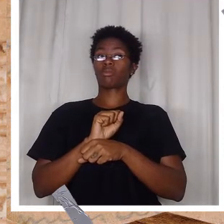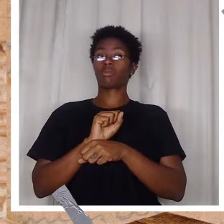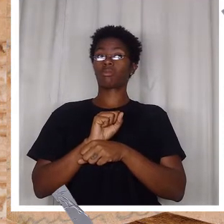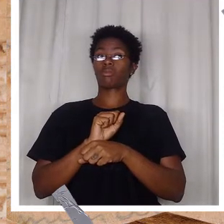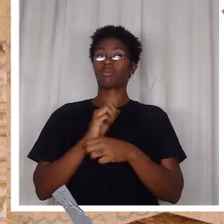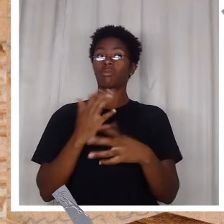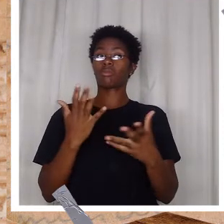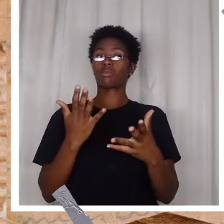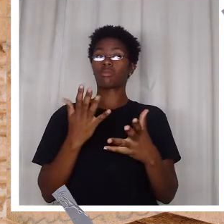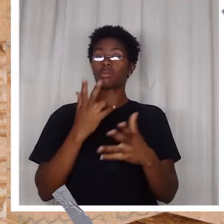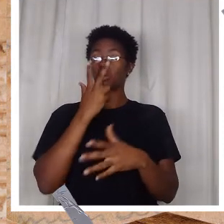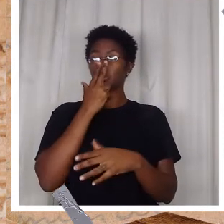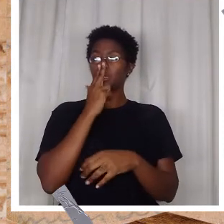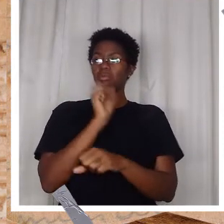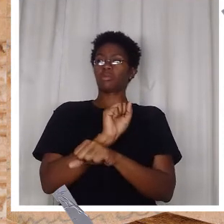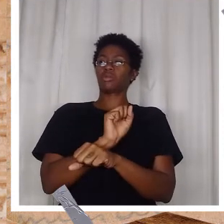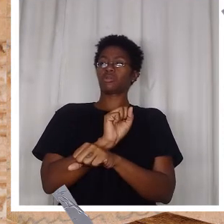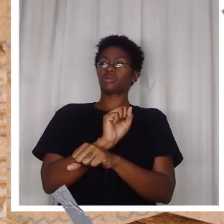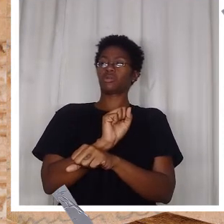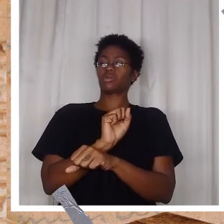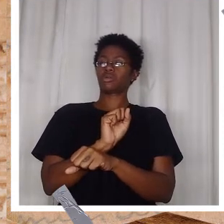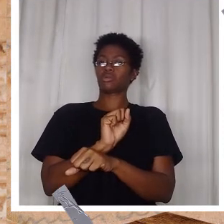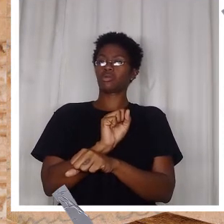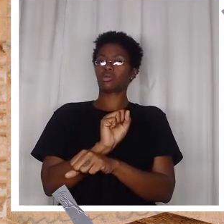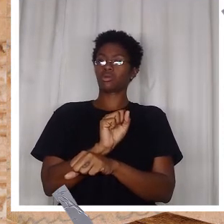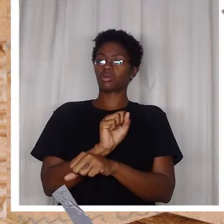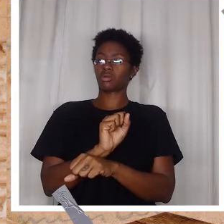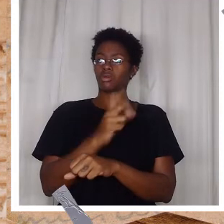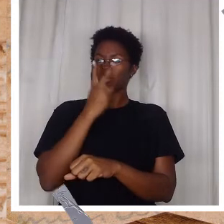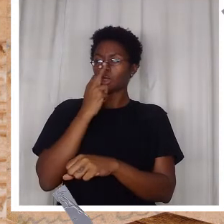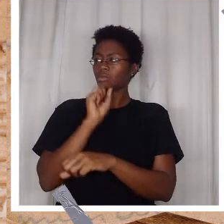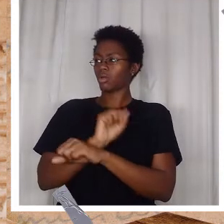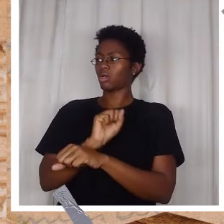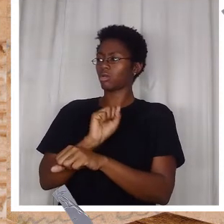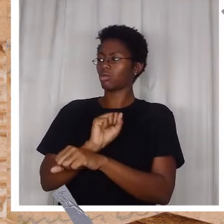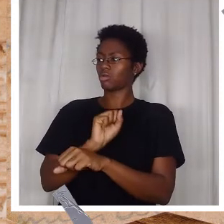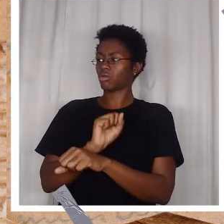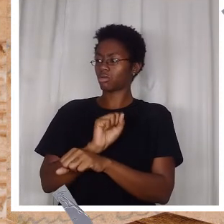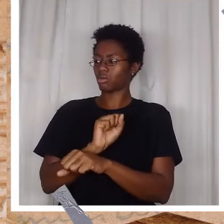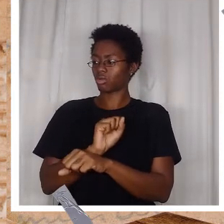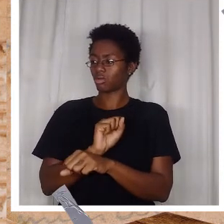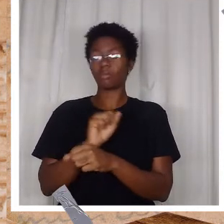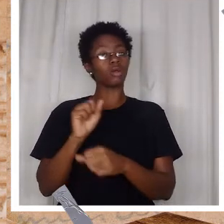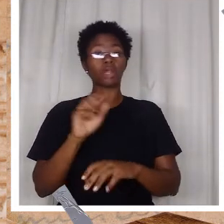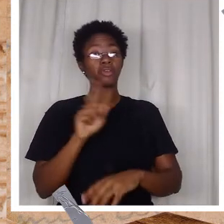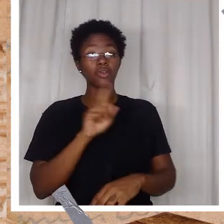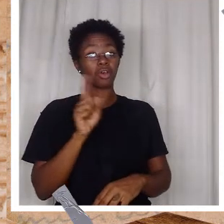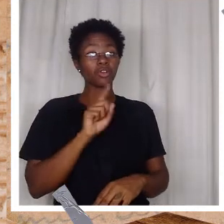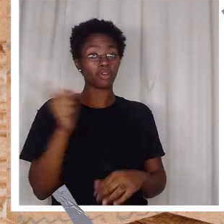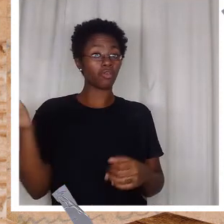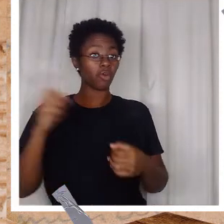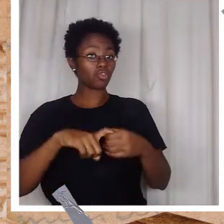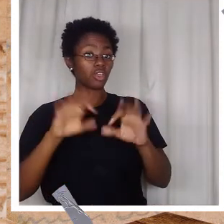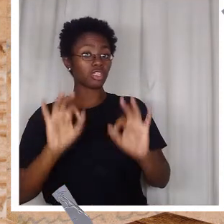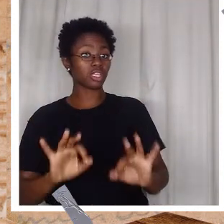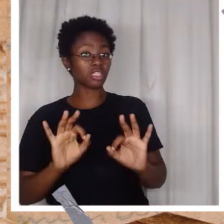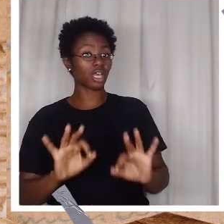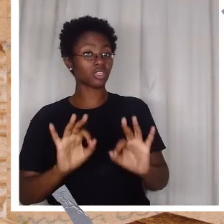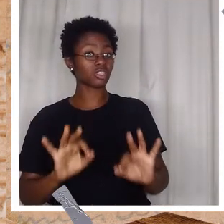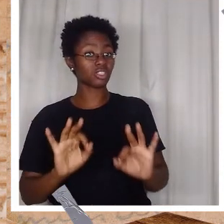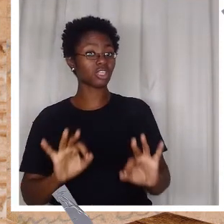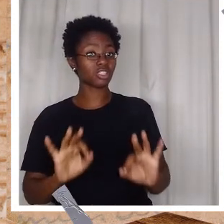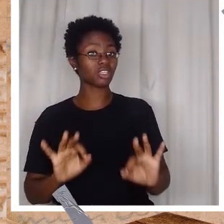Me parece que está. Me parece que está congelado, obrigada, né? Então, não, ela voltou, olha, ela voltou. Aula,